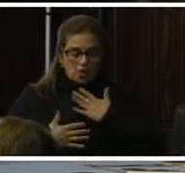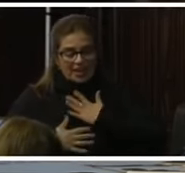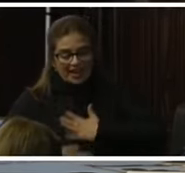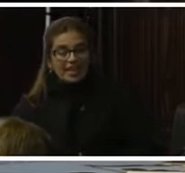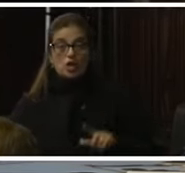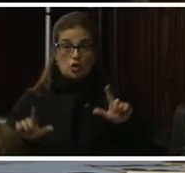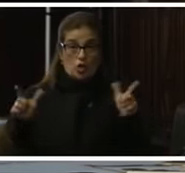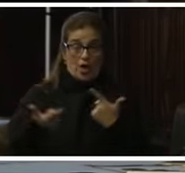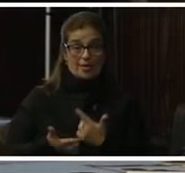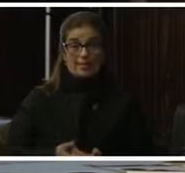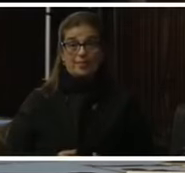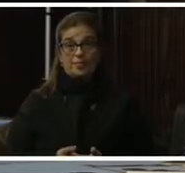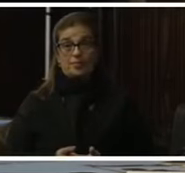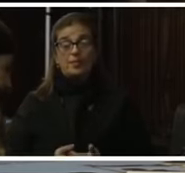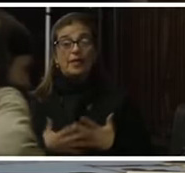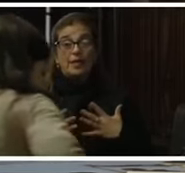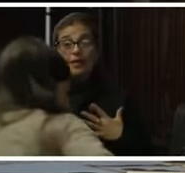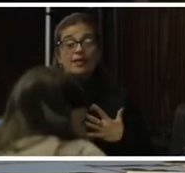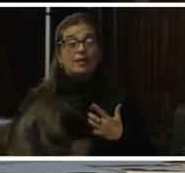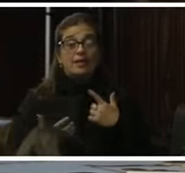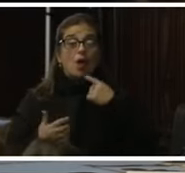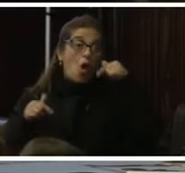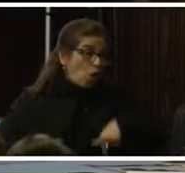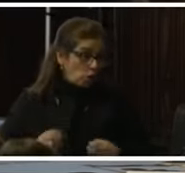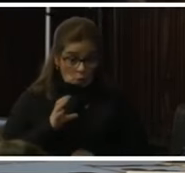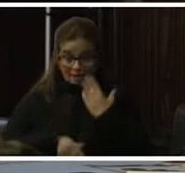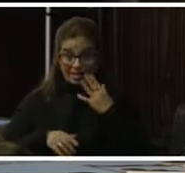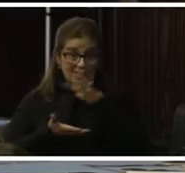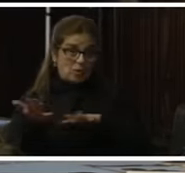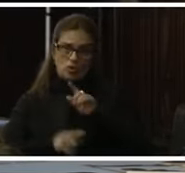então a nossa luta não é de hoje